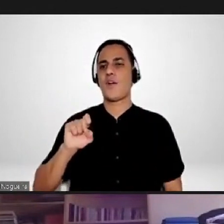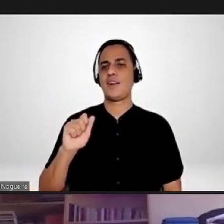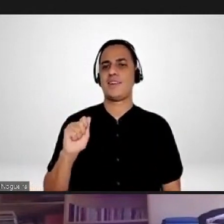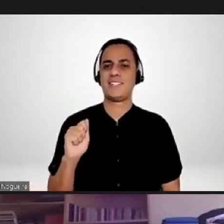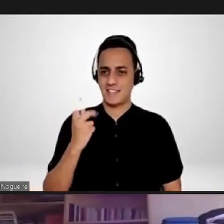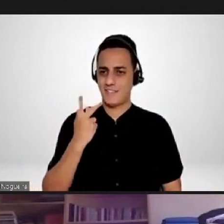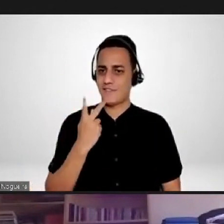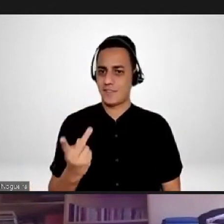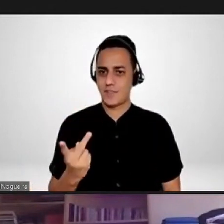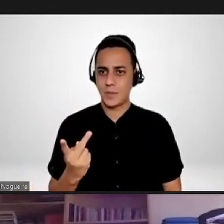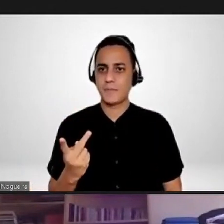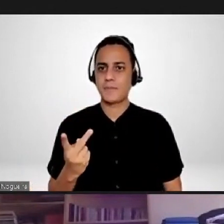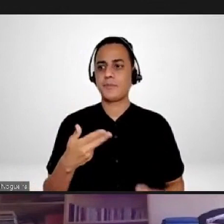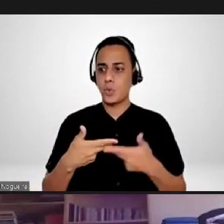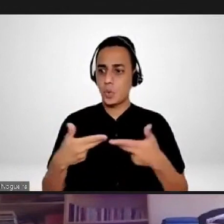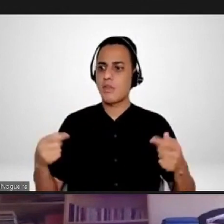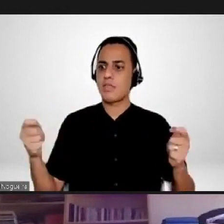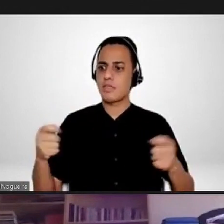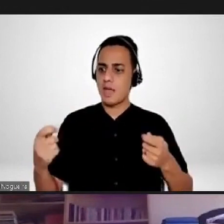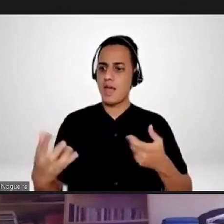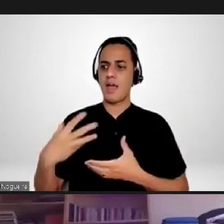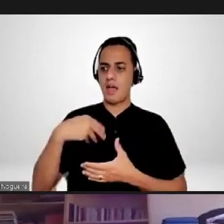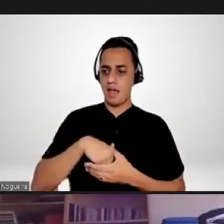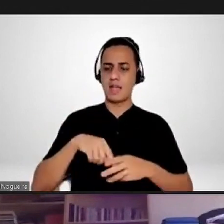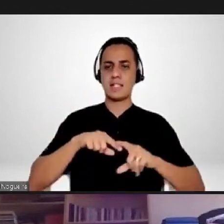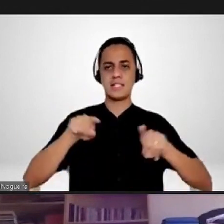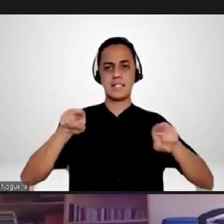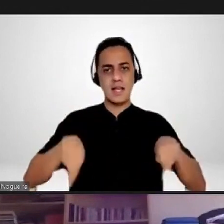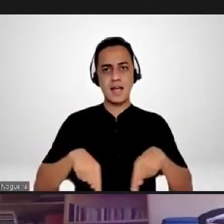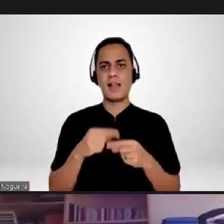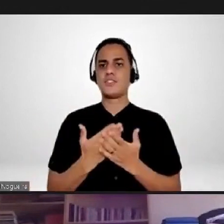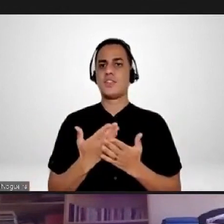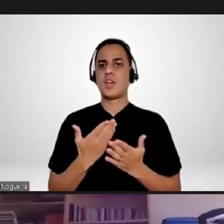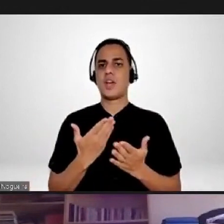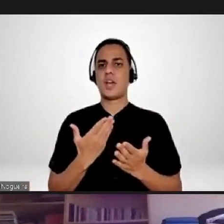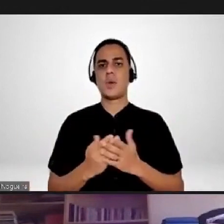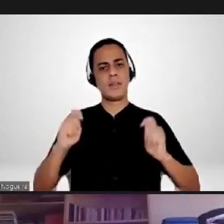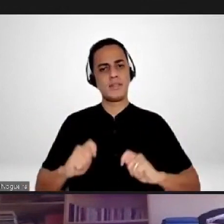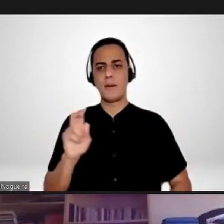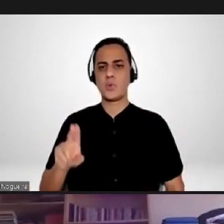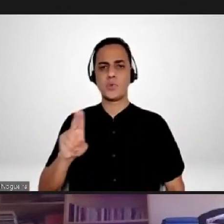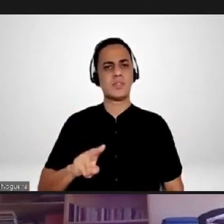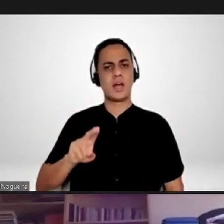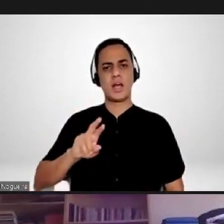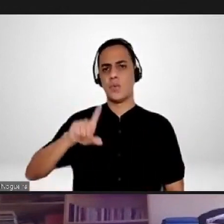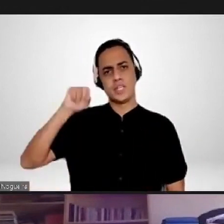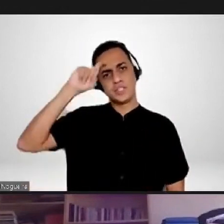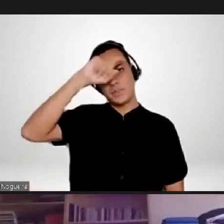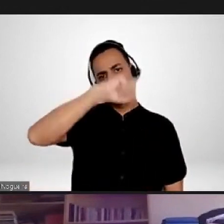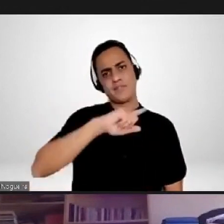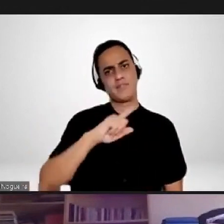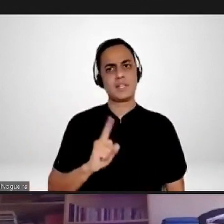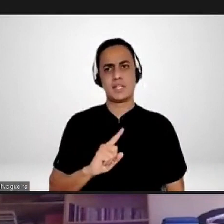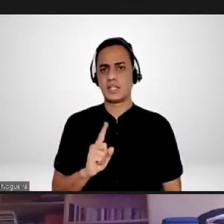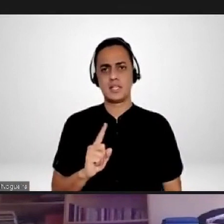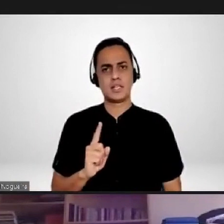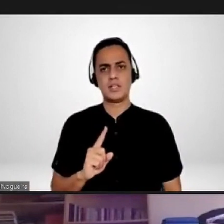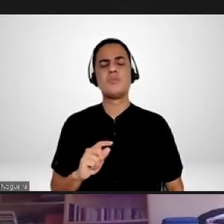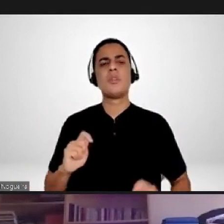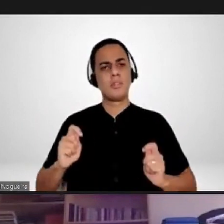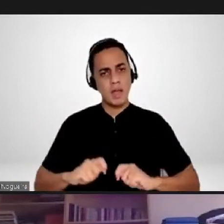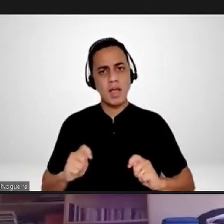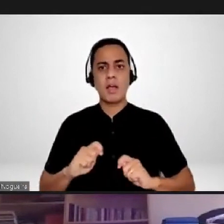ser incorporadas na sala de aula de forma direta, que não é difícil, isso pode ser um